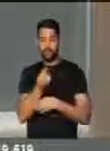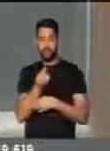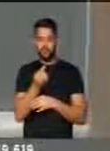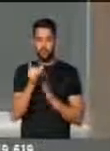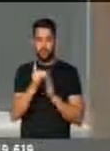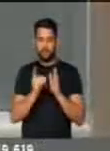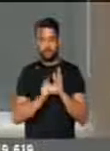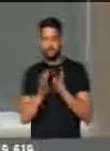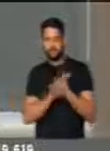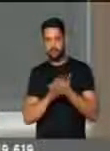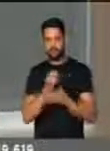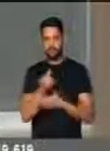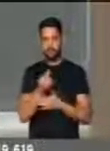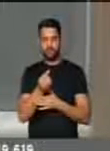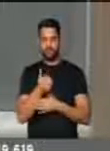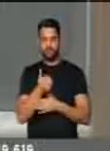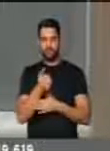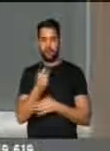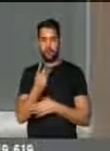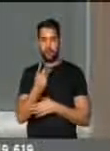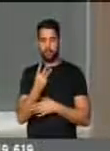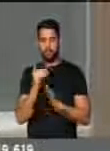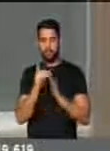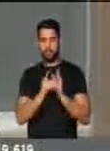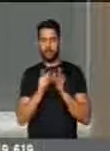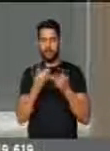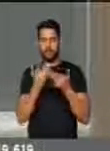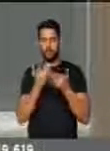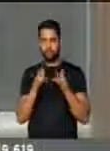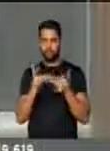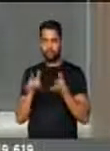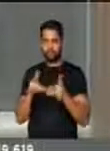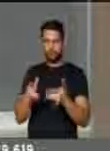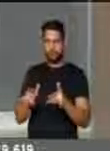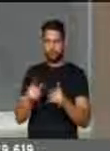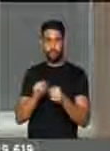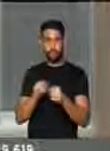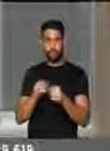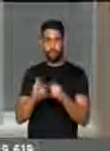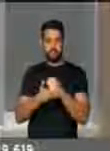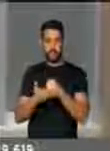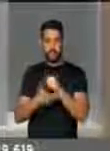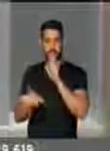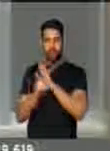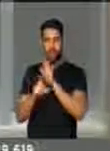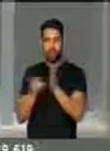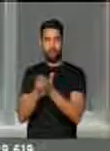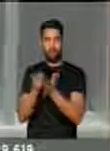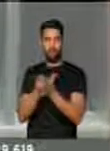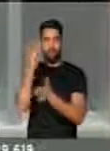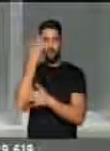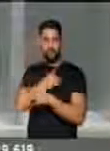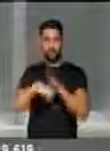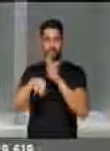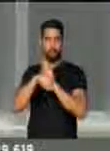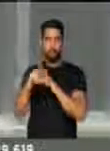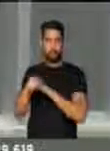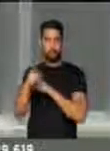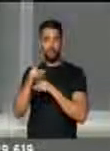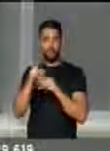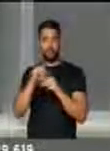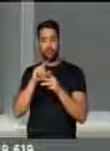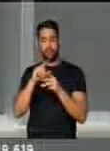decretos não são mais 6, são só 3, porque eles foram diluindo, eles não têm consistência, e por isso,